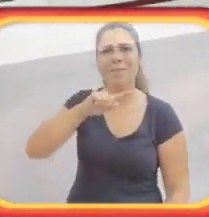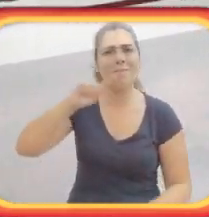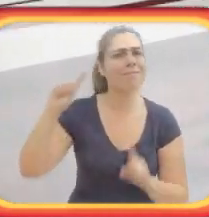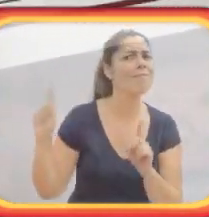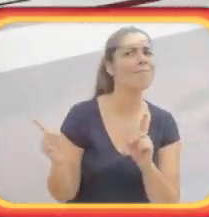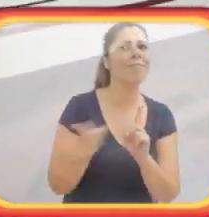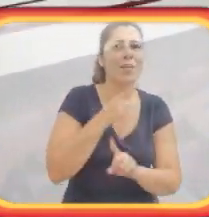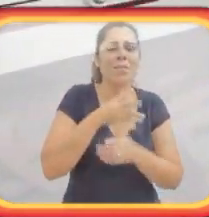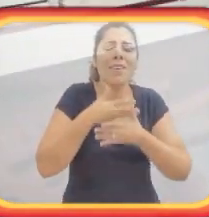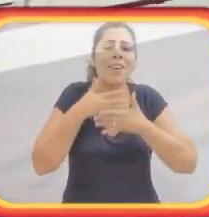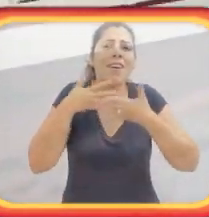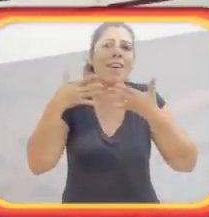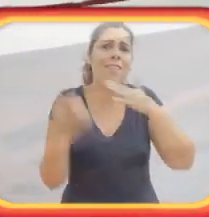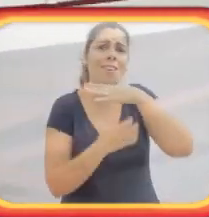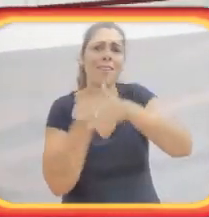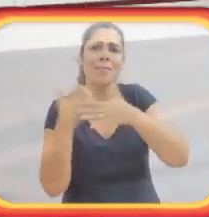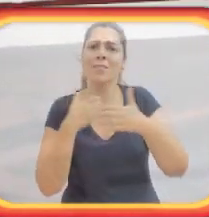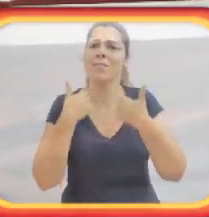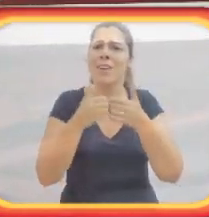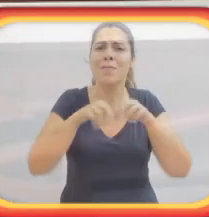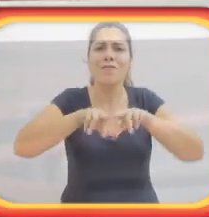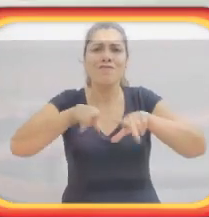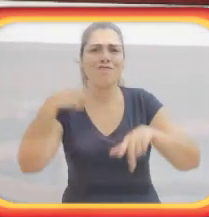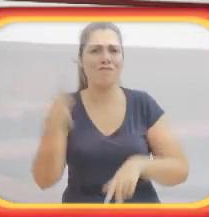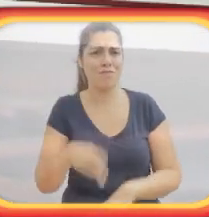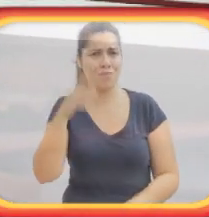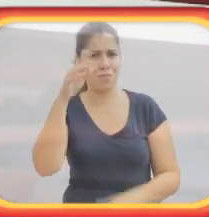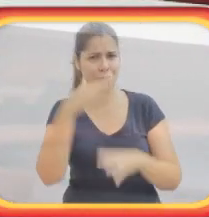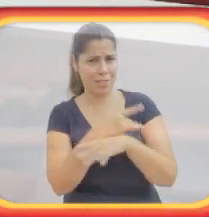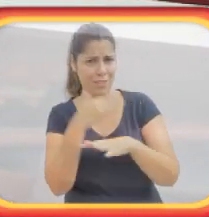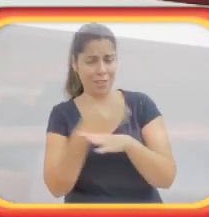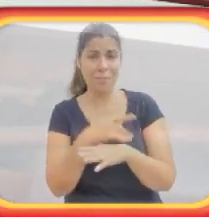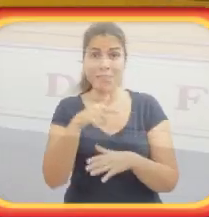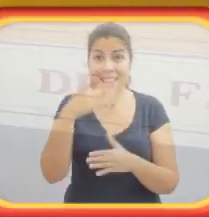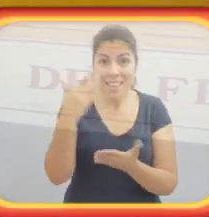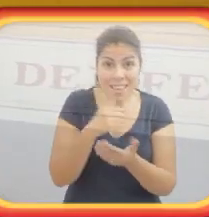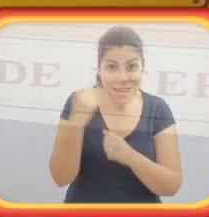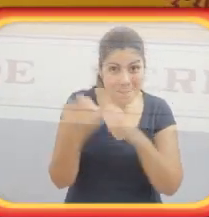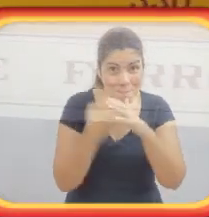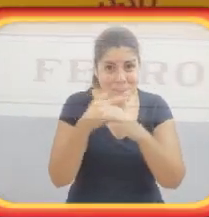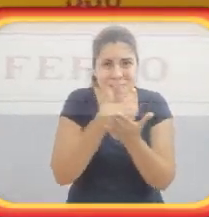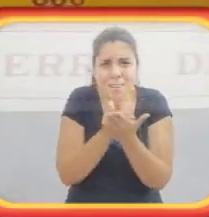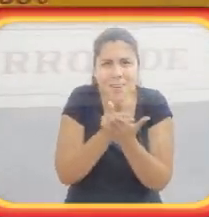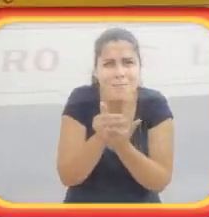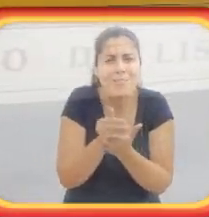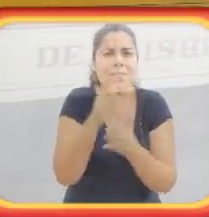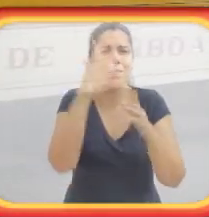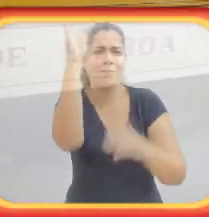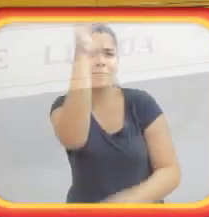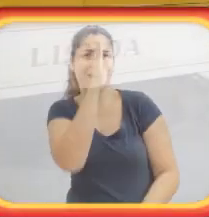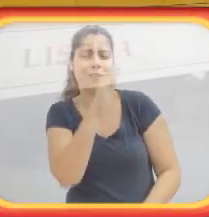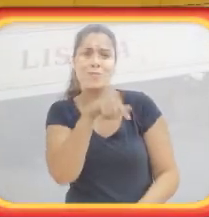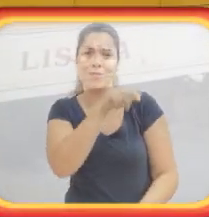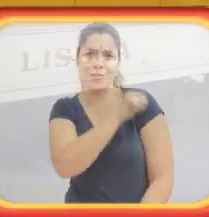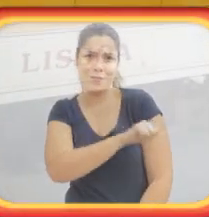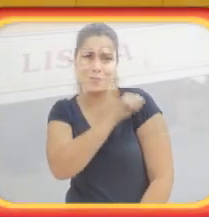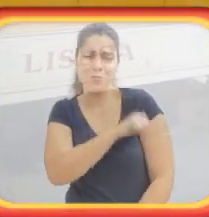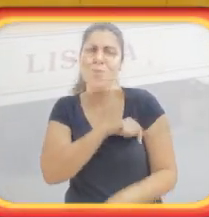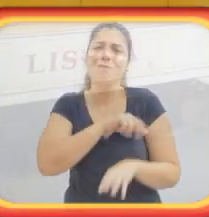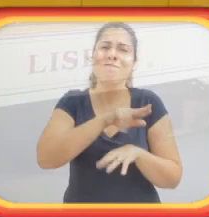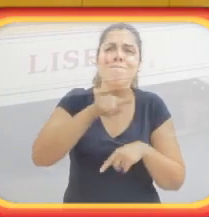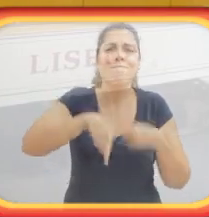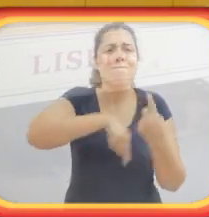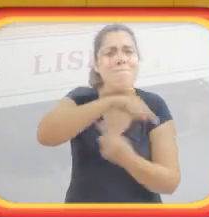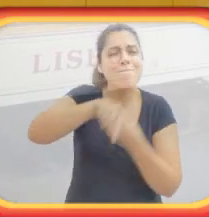e que foi a primeira grande empresa de transportes públicos da cidade. A empresa nasceu no